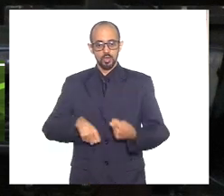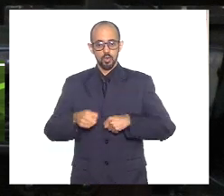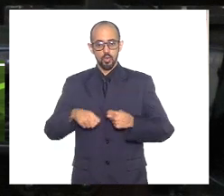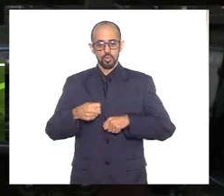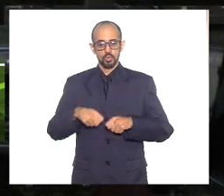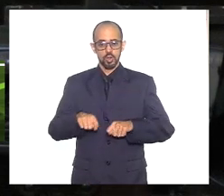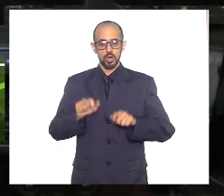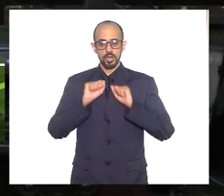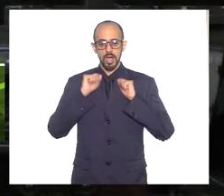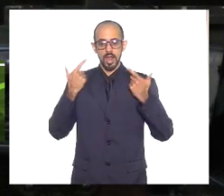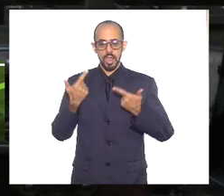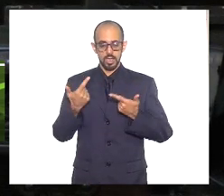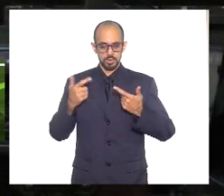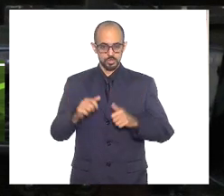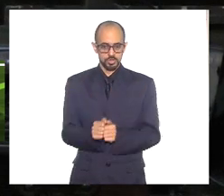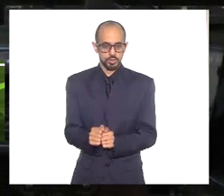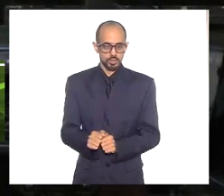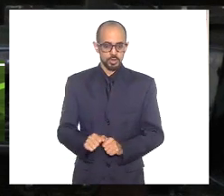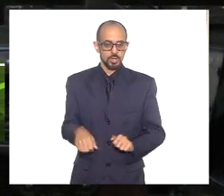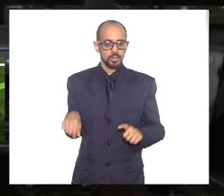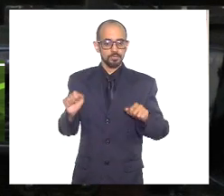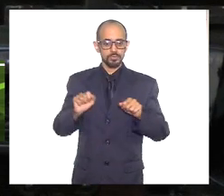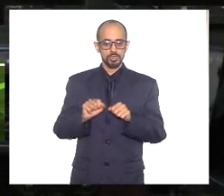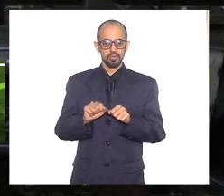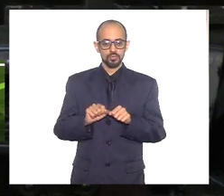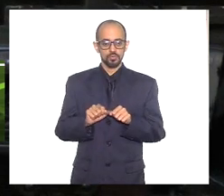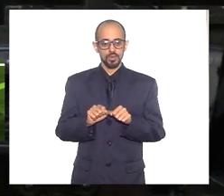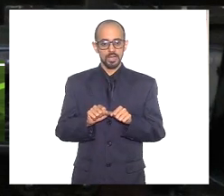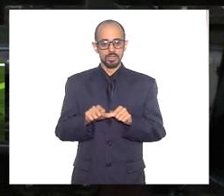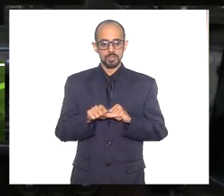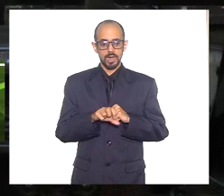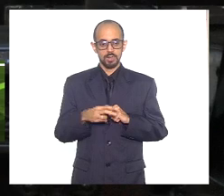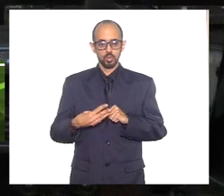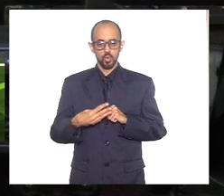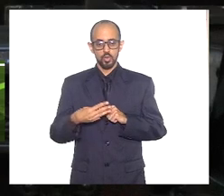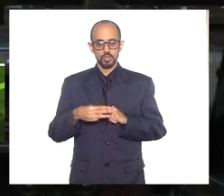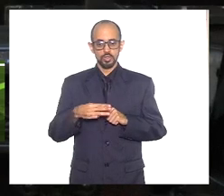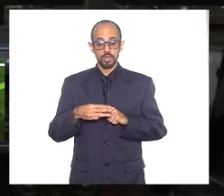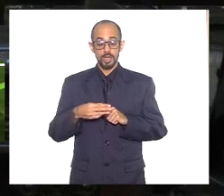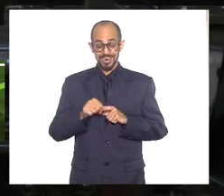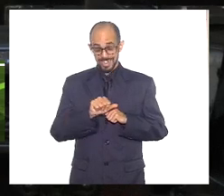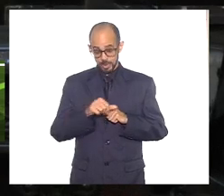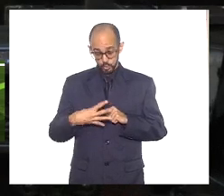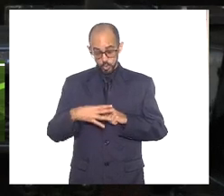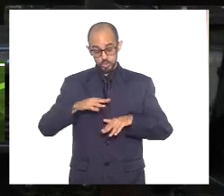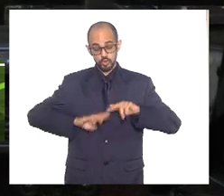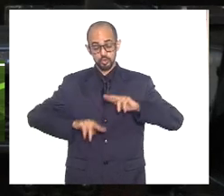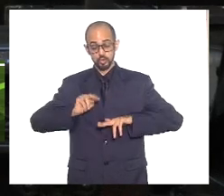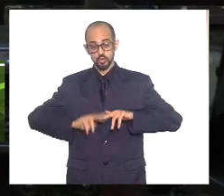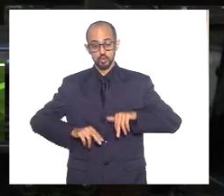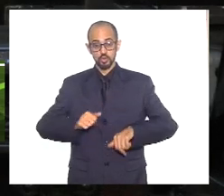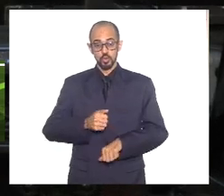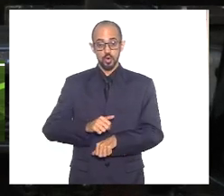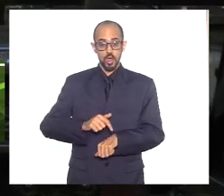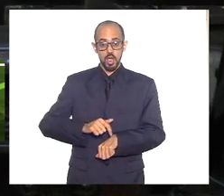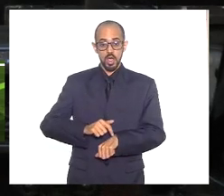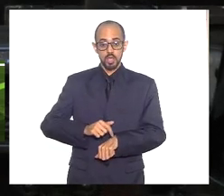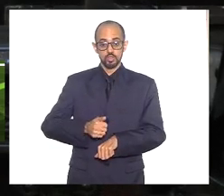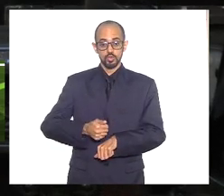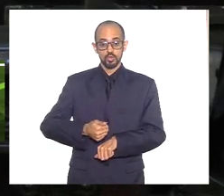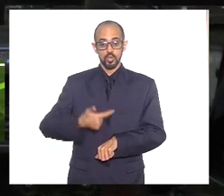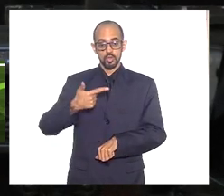do Estado do Rio de Janeiro, a ser realizada em 14 de junho de 2021, às 12 horas, de